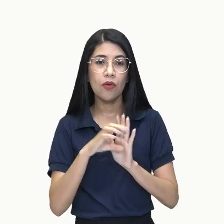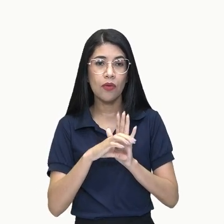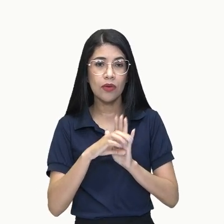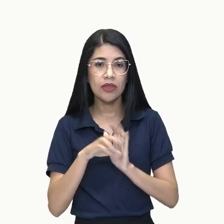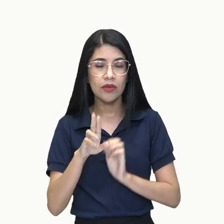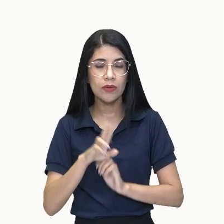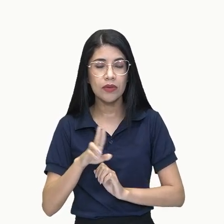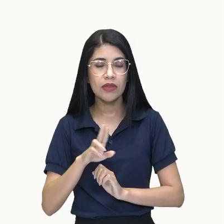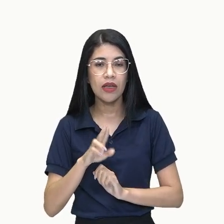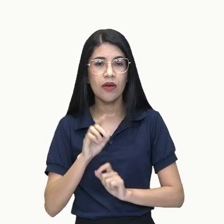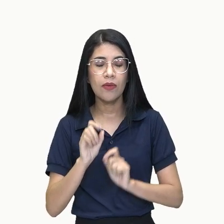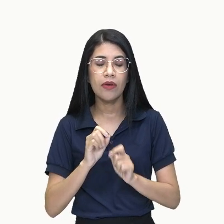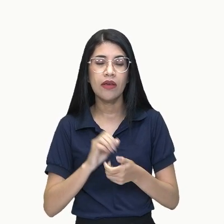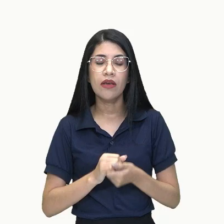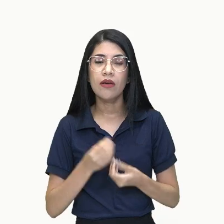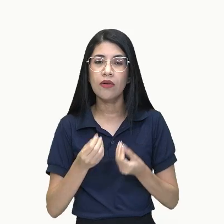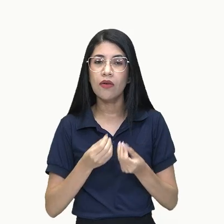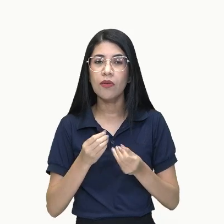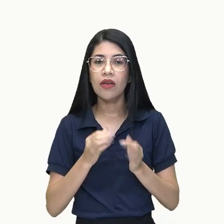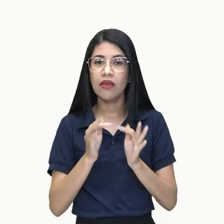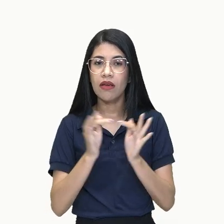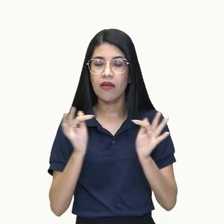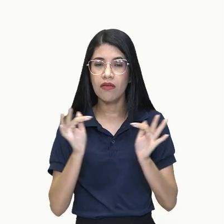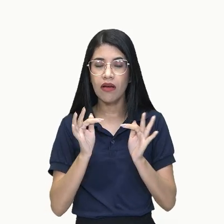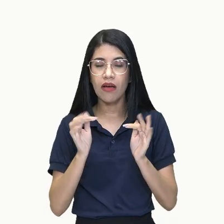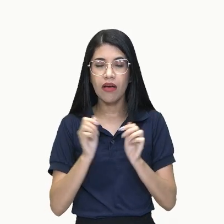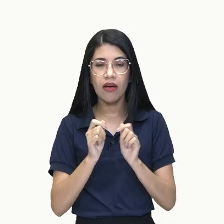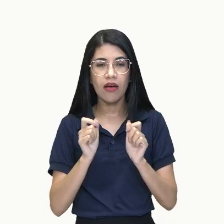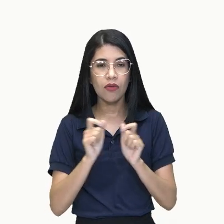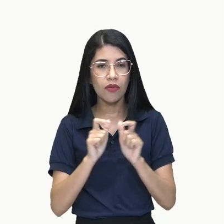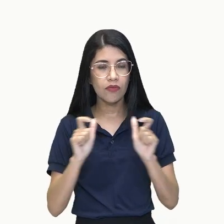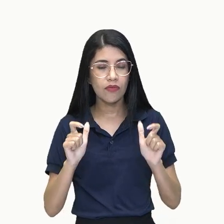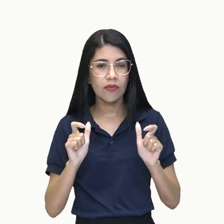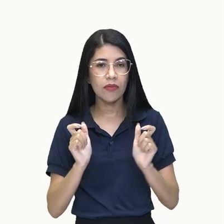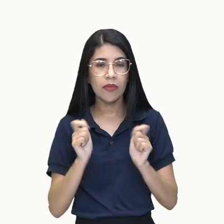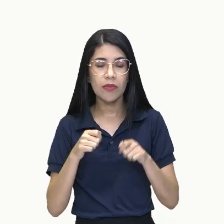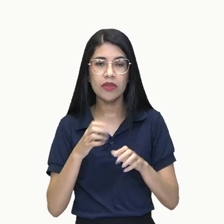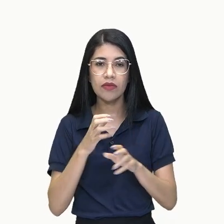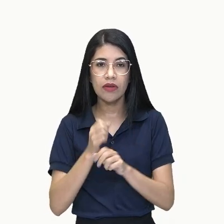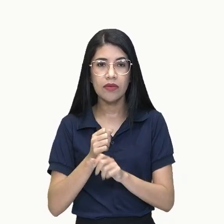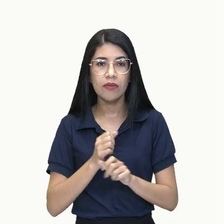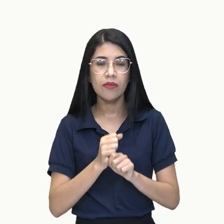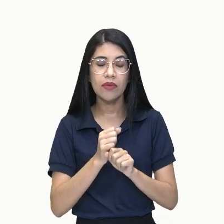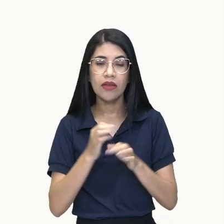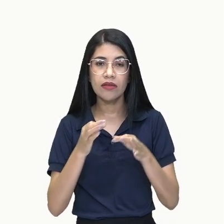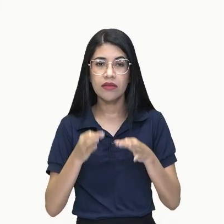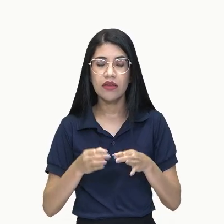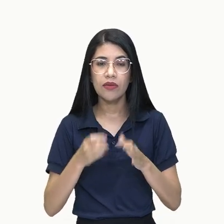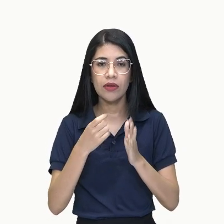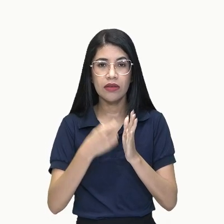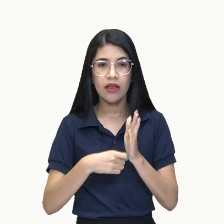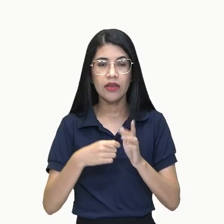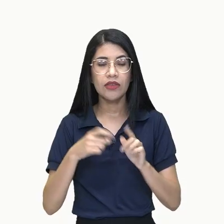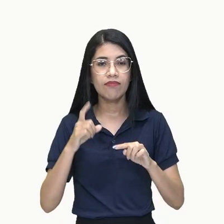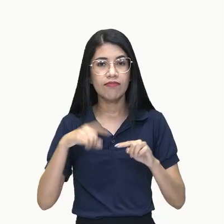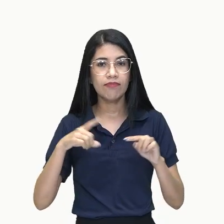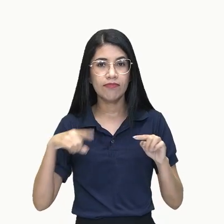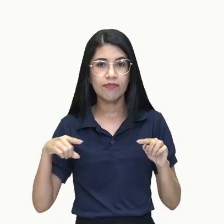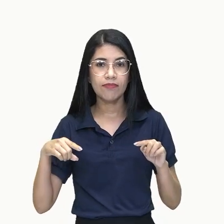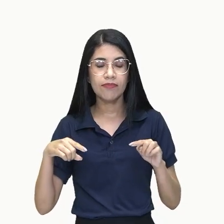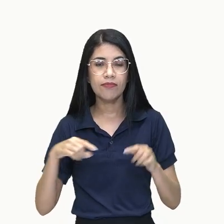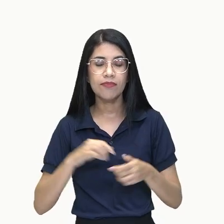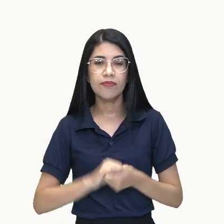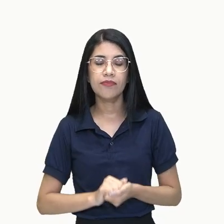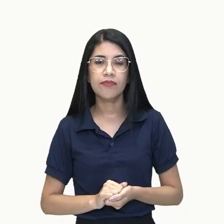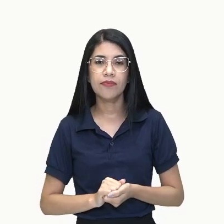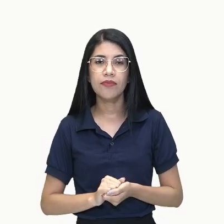para você aqui a fórmula que nós utilizamos para calcular a taxa de variação média em um conjunto de